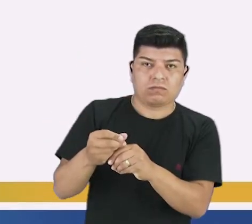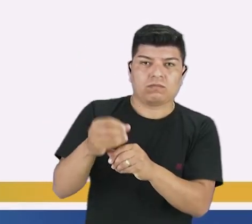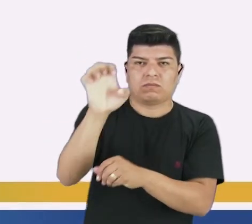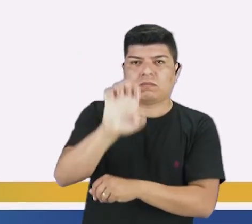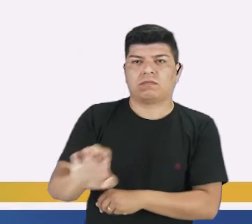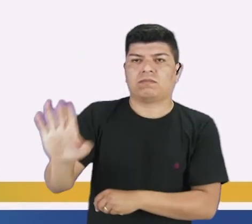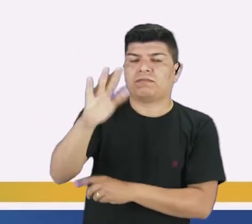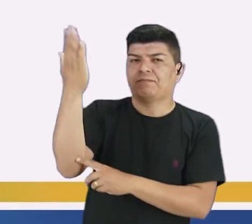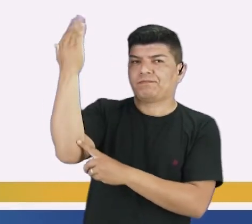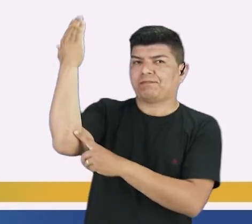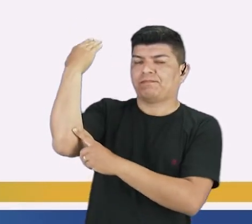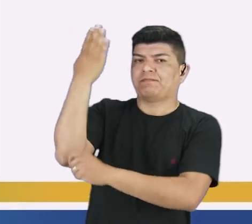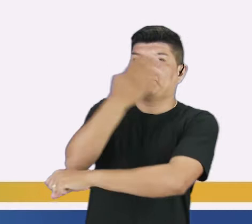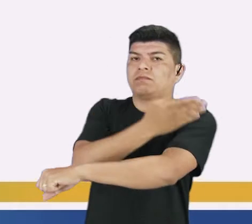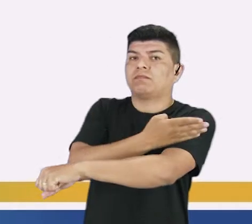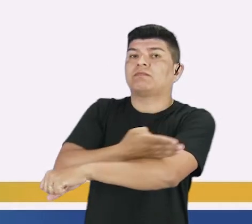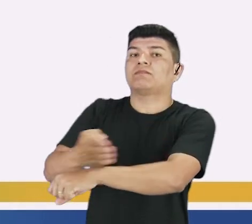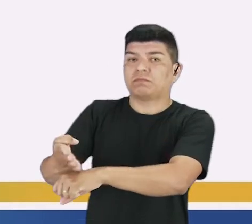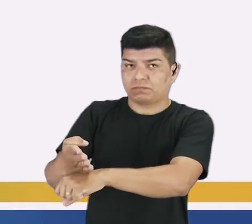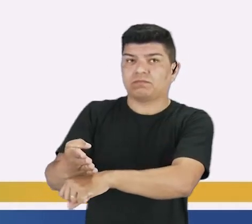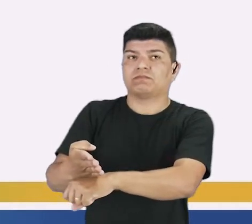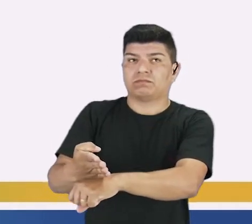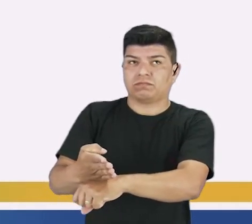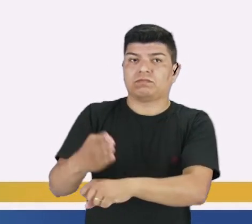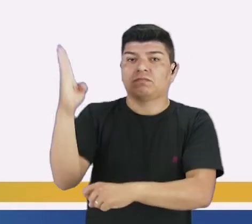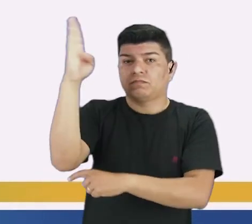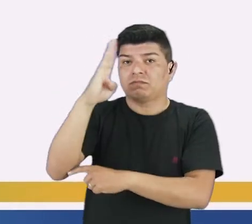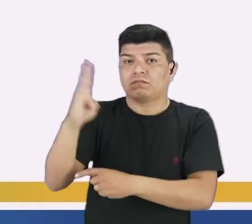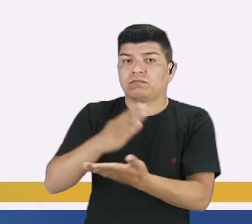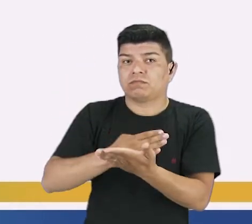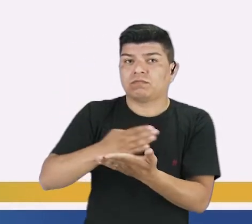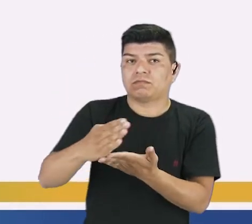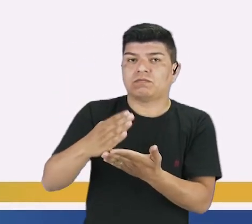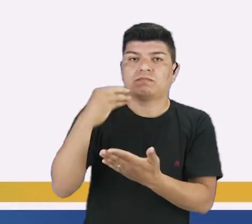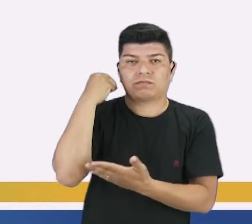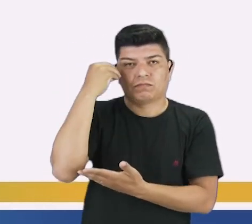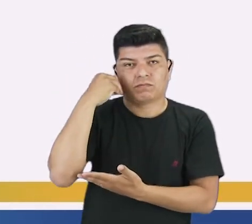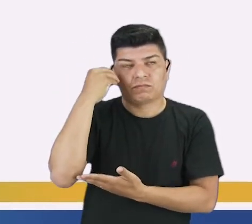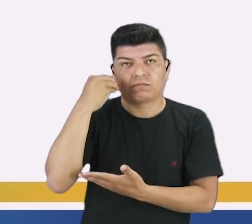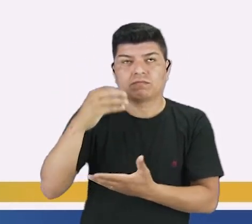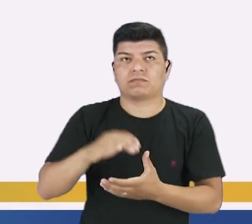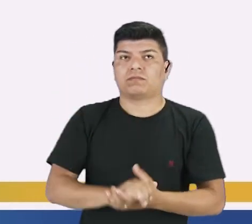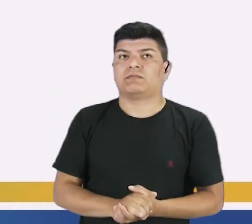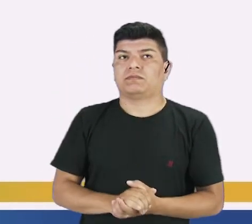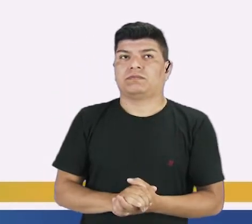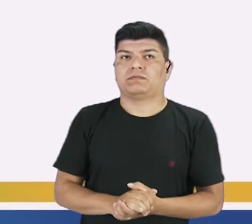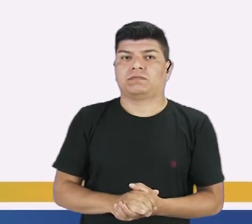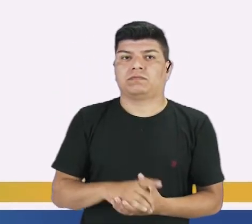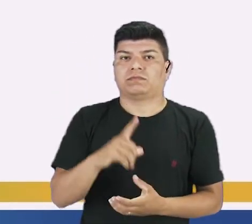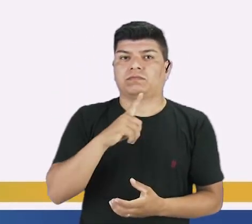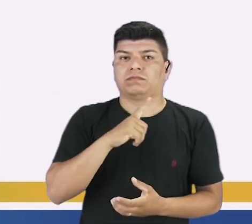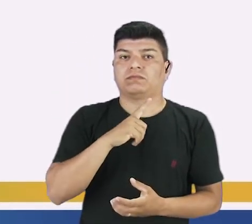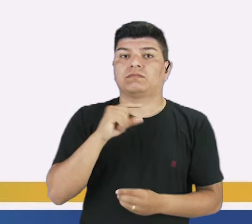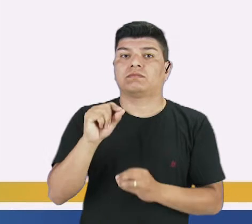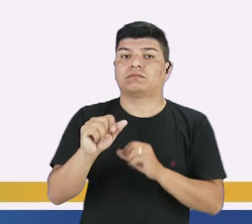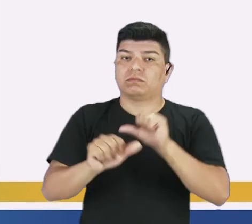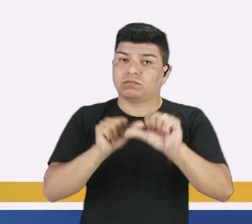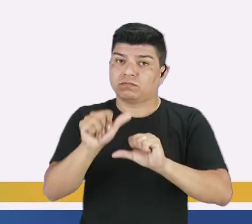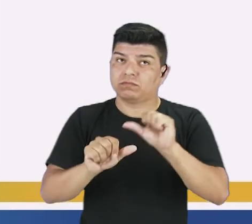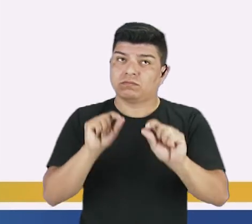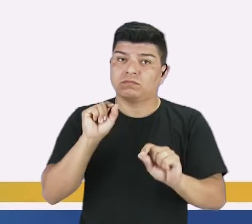Europa e dessas tradições clássicas que o Brasil começa a experimentar. E nesse período de